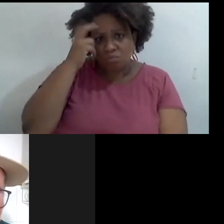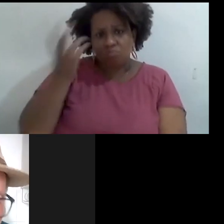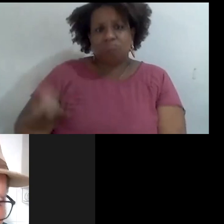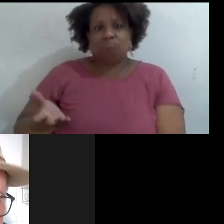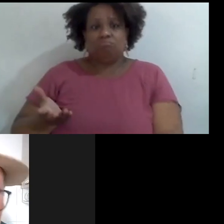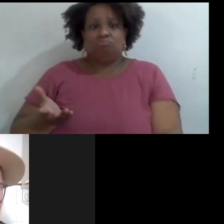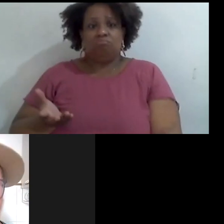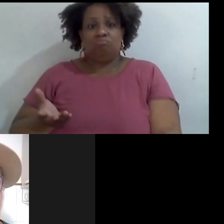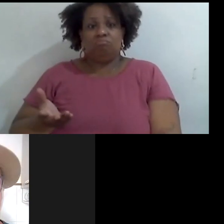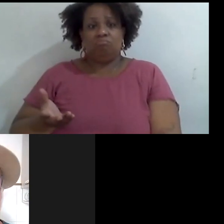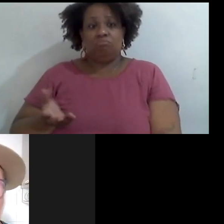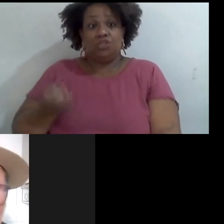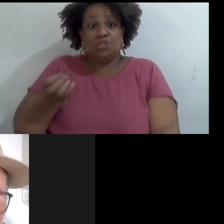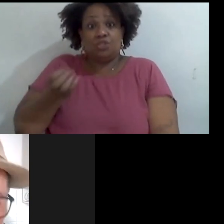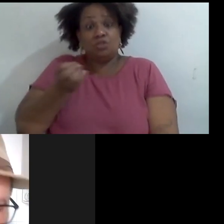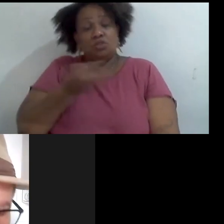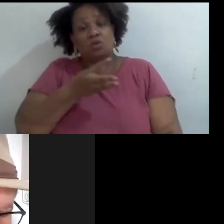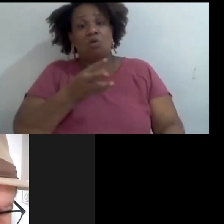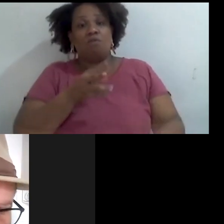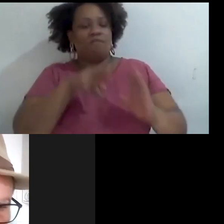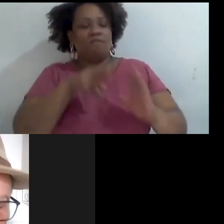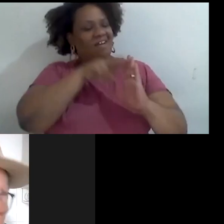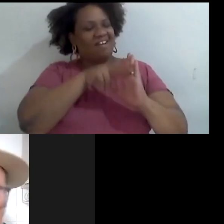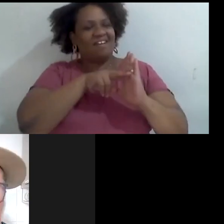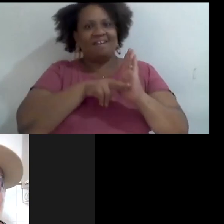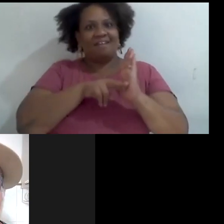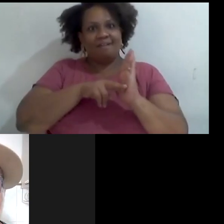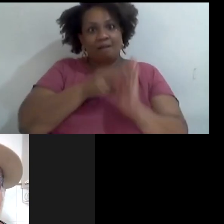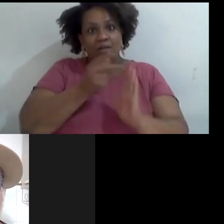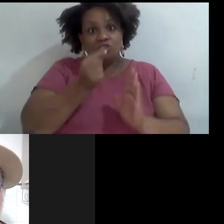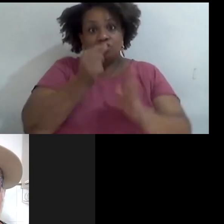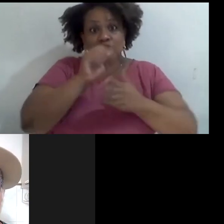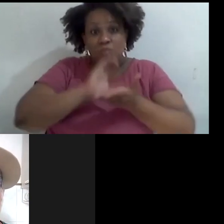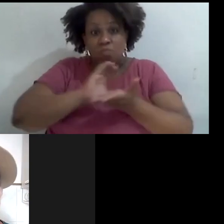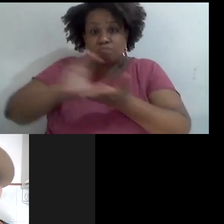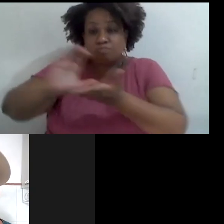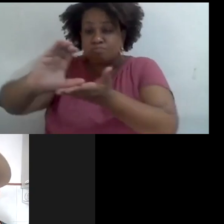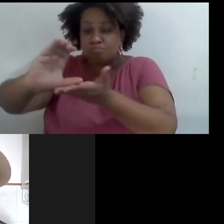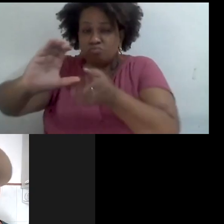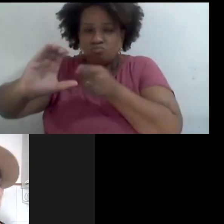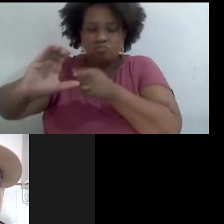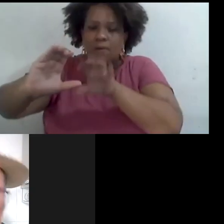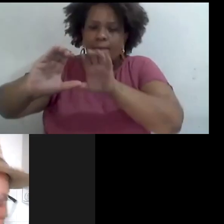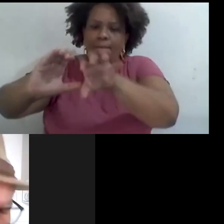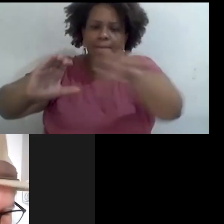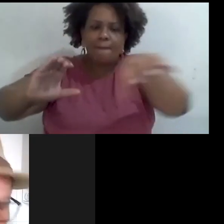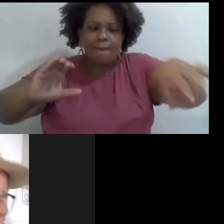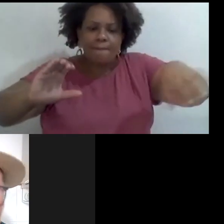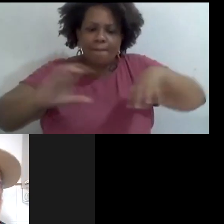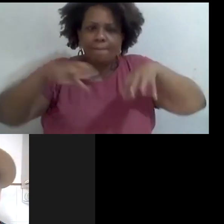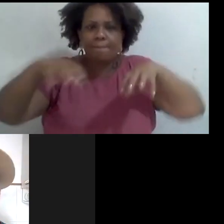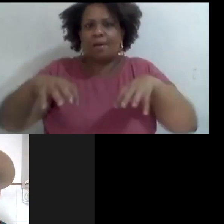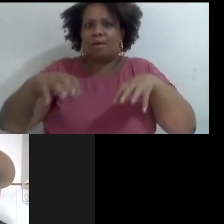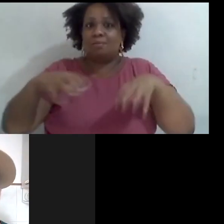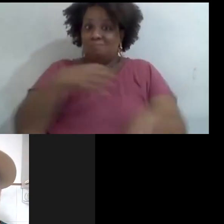dessa nova regra para que esses recursos eles sejam descentralizados? Porque existe uma preocupação a nível de